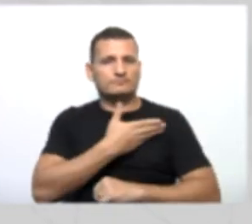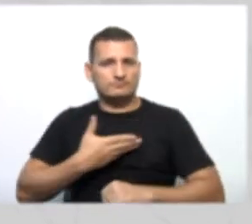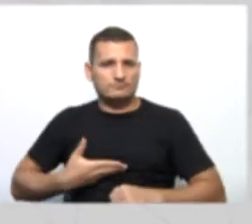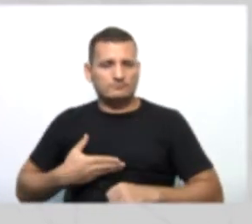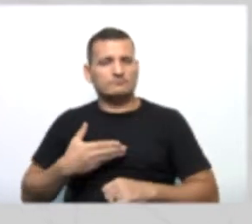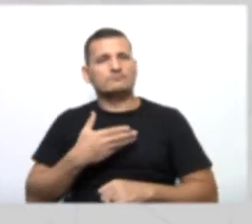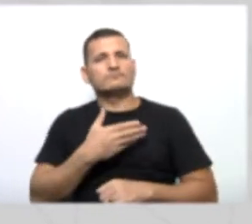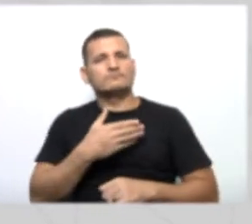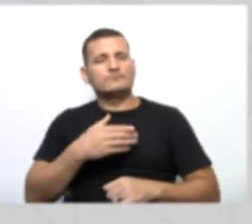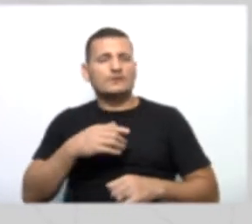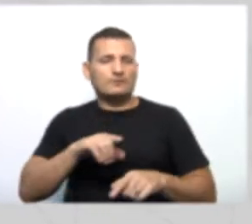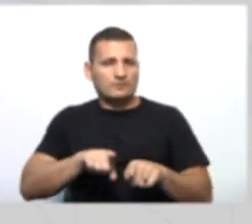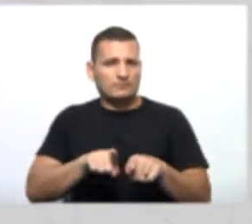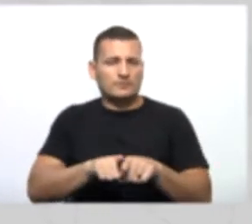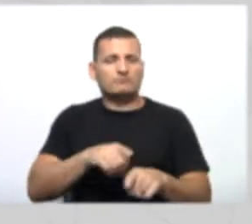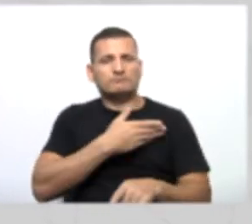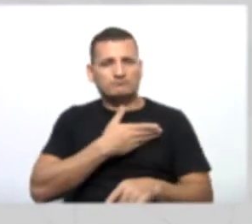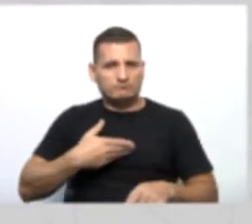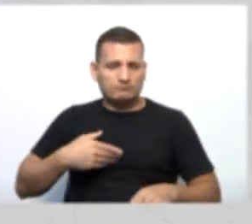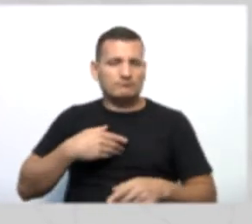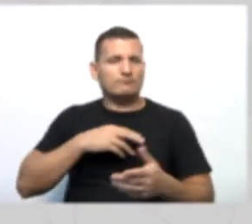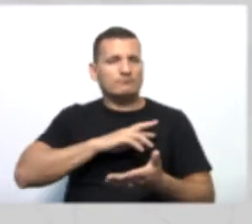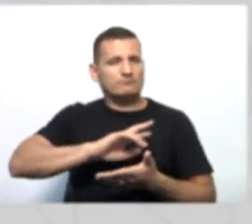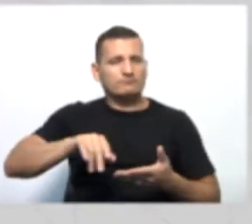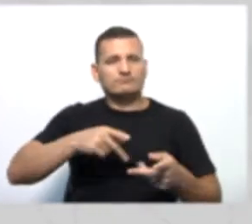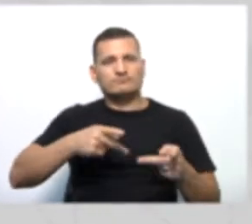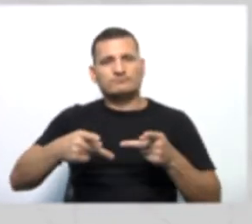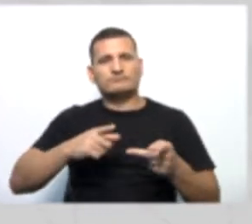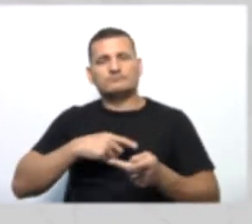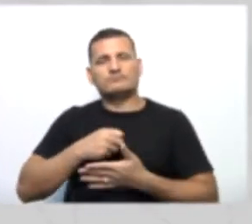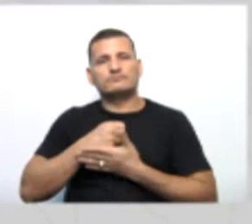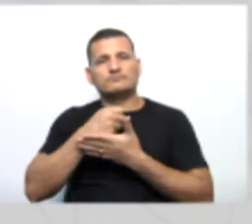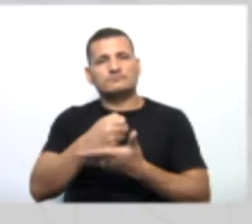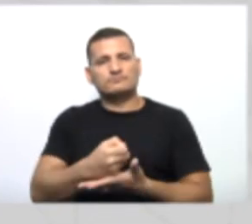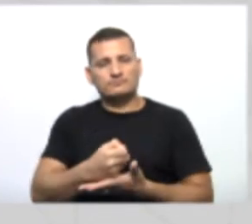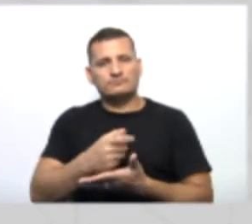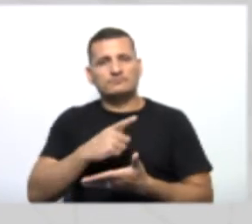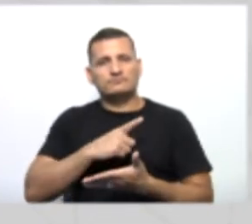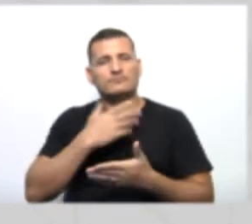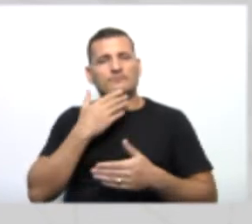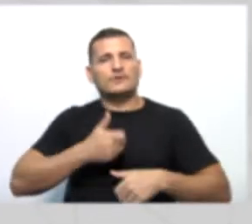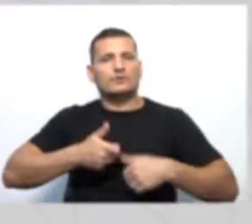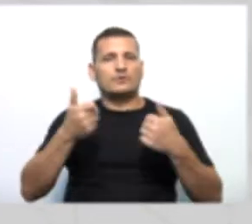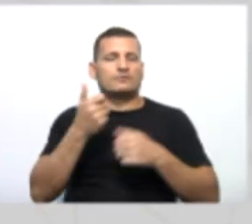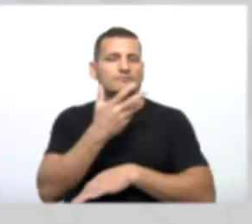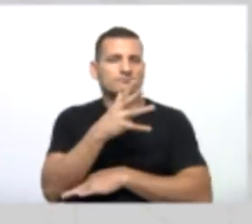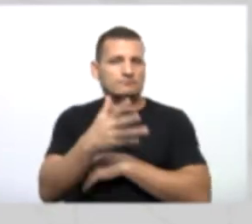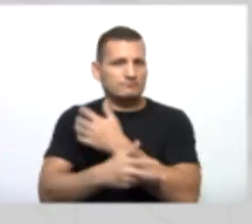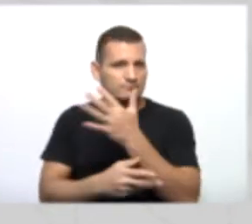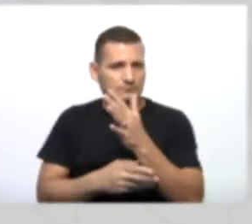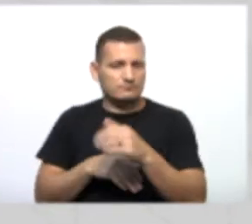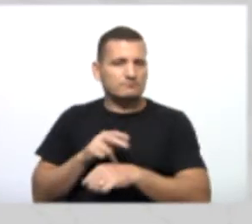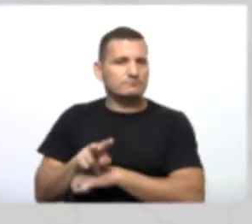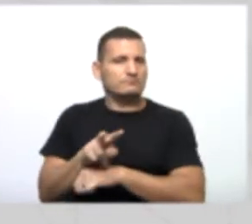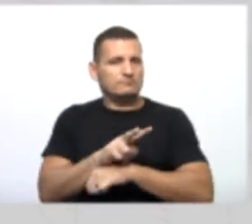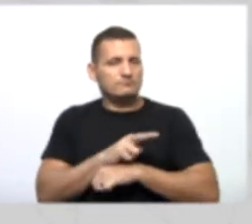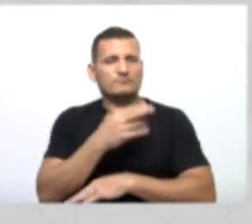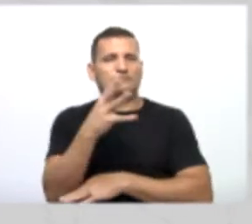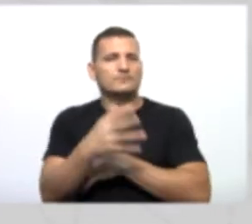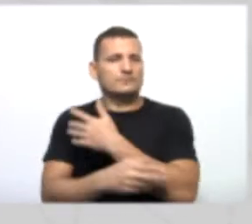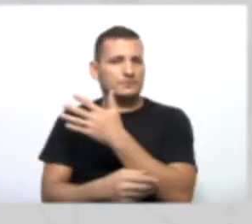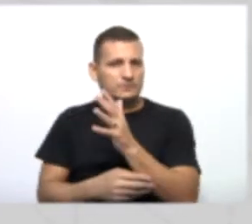também, existem vários projetos onde o governo apoia as empresas para melhorar o meio ambiente, para poder proteger o meio